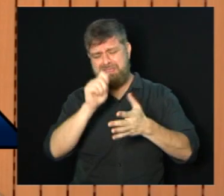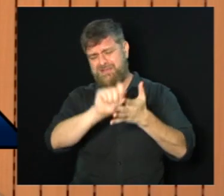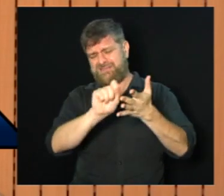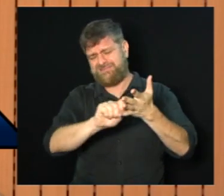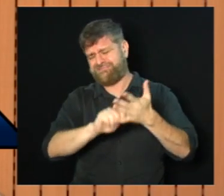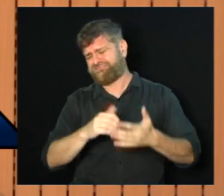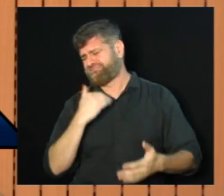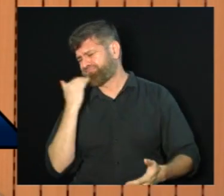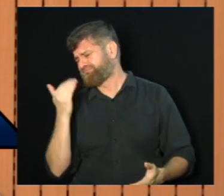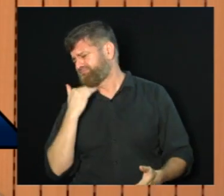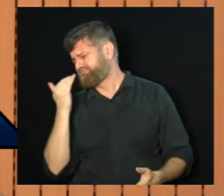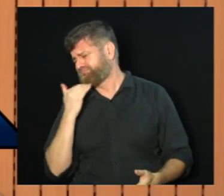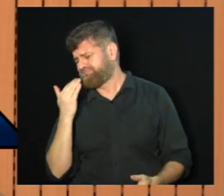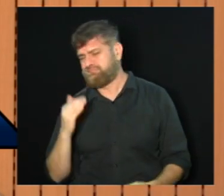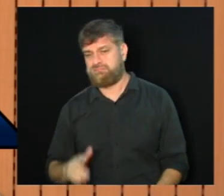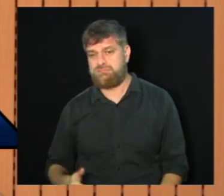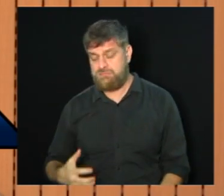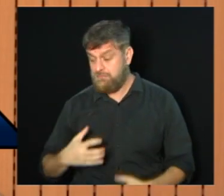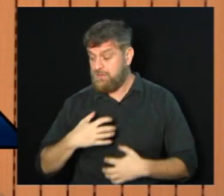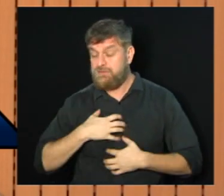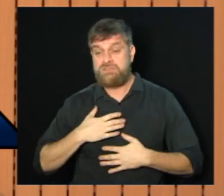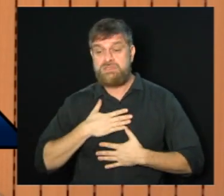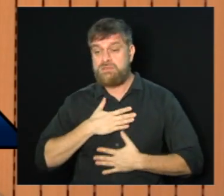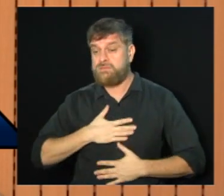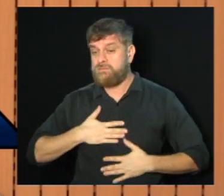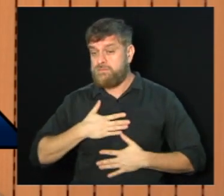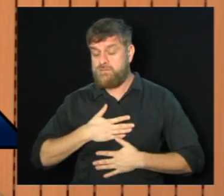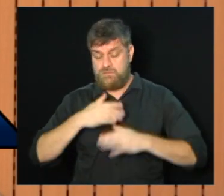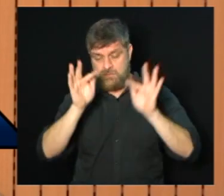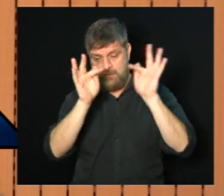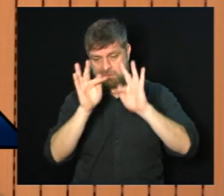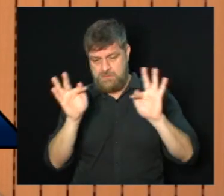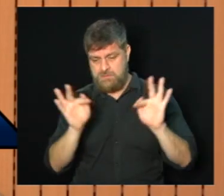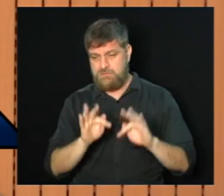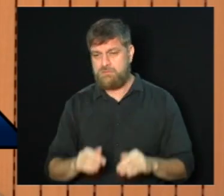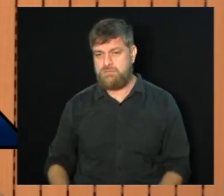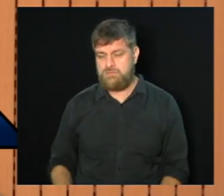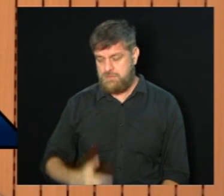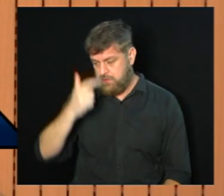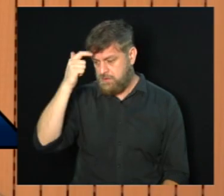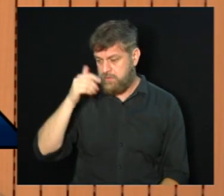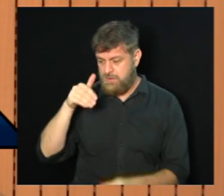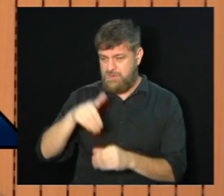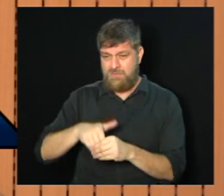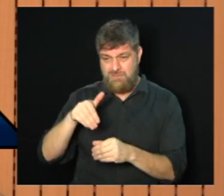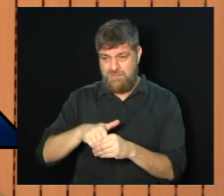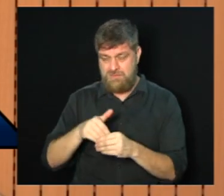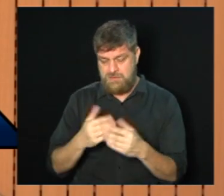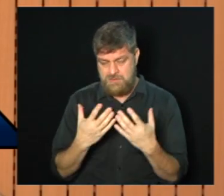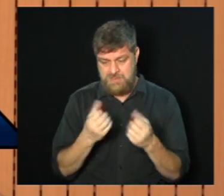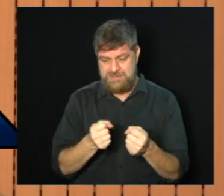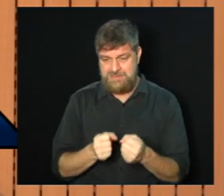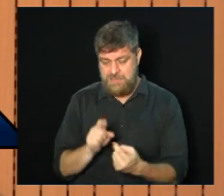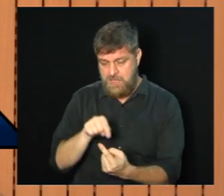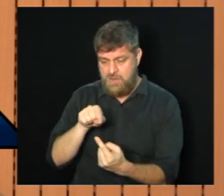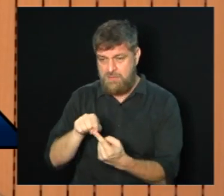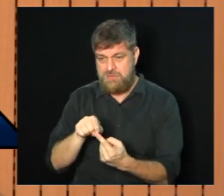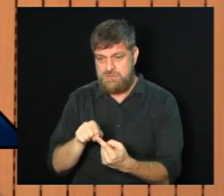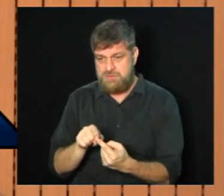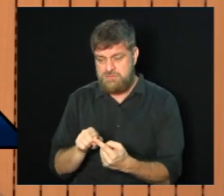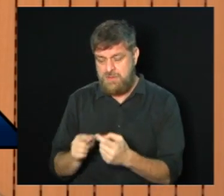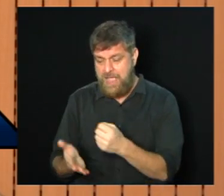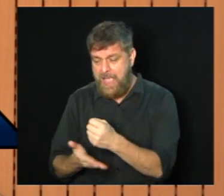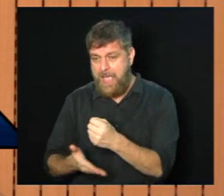projeto, me deixa muito satisfeito, me deixa muito feliz em poder dar o mínimo de dignidade